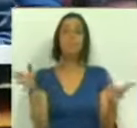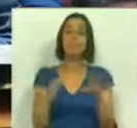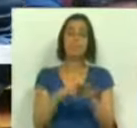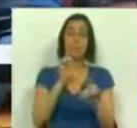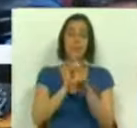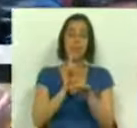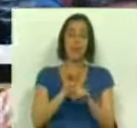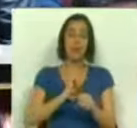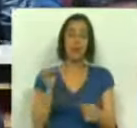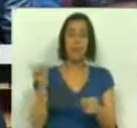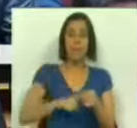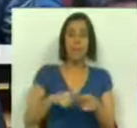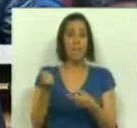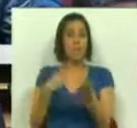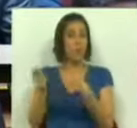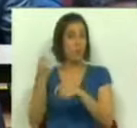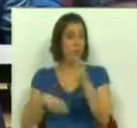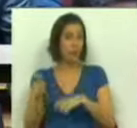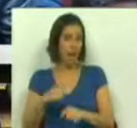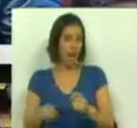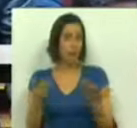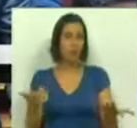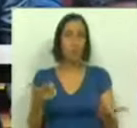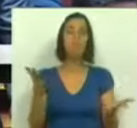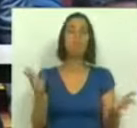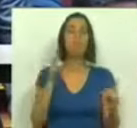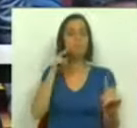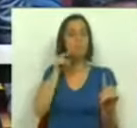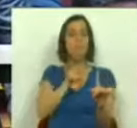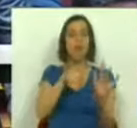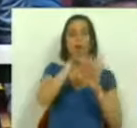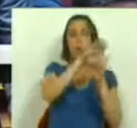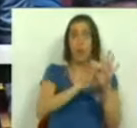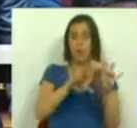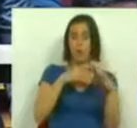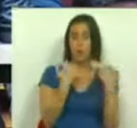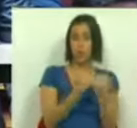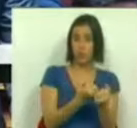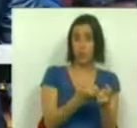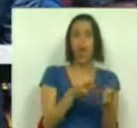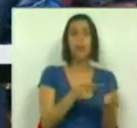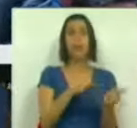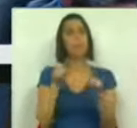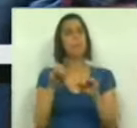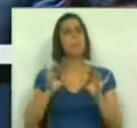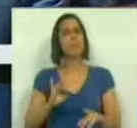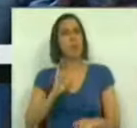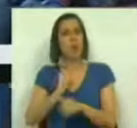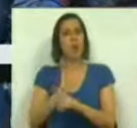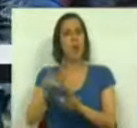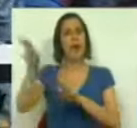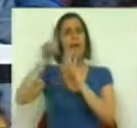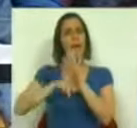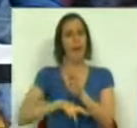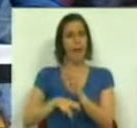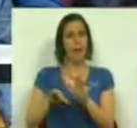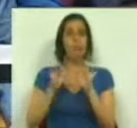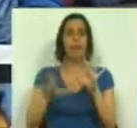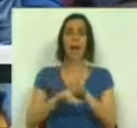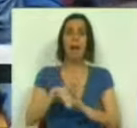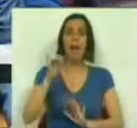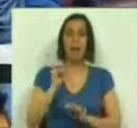parte destes nossos parceiros comerciais, quer do ponto de vista das condições sociais, quer mesmo de outras regras, como